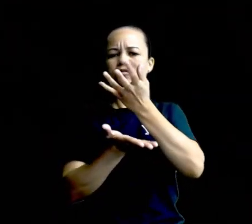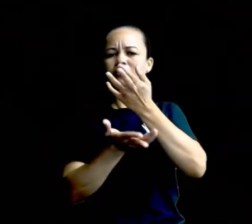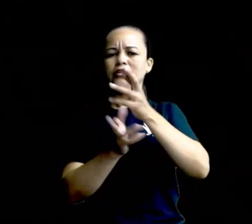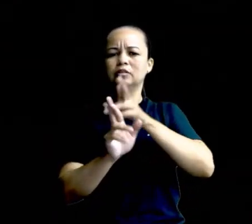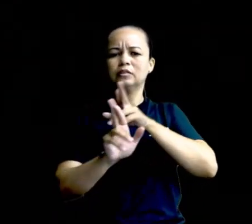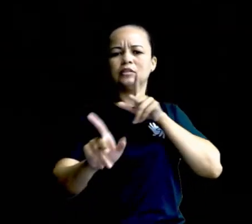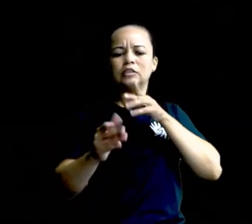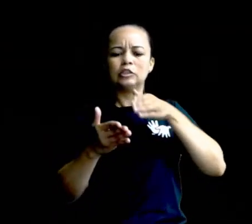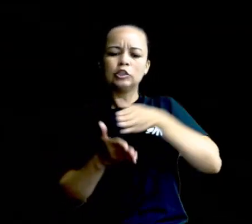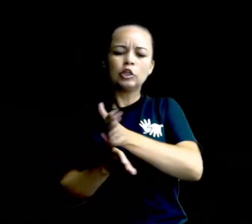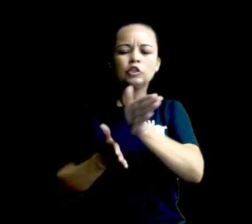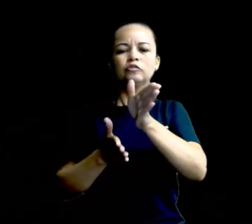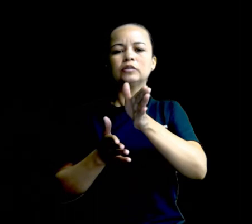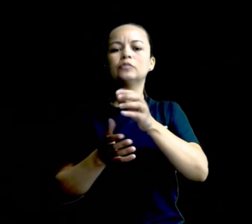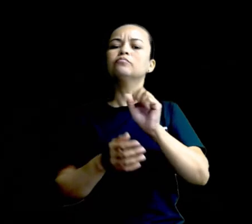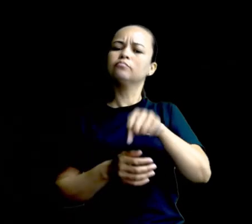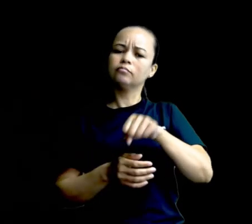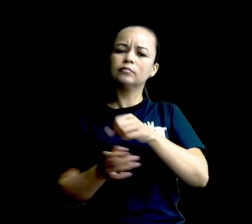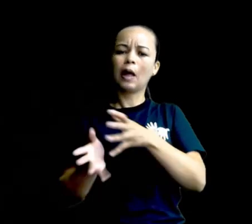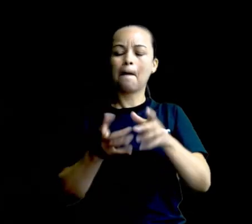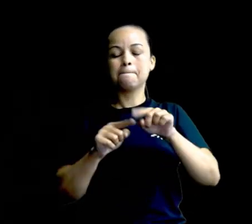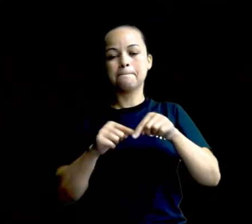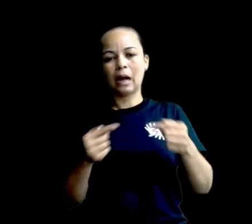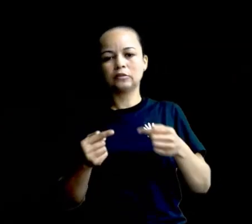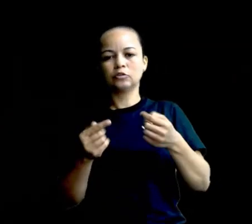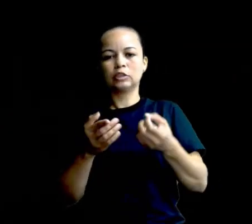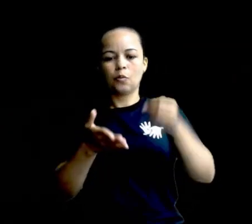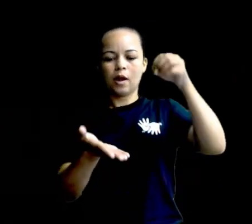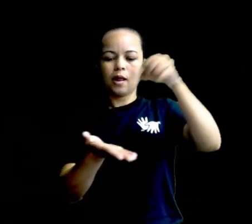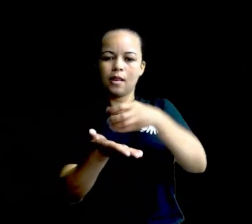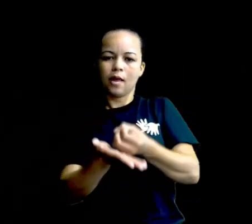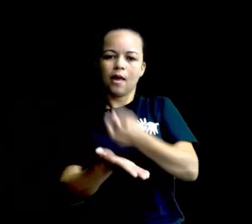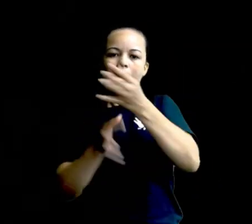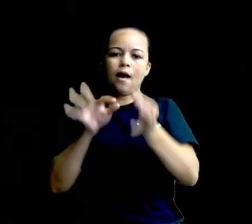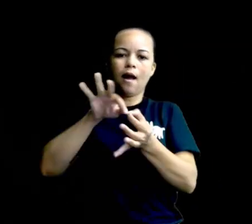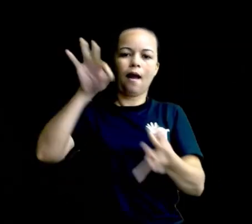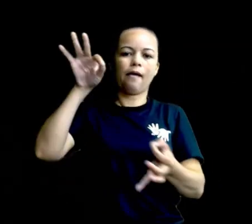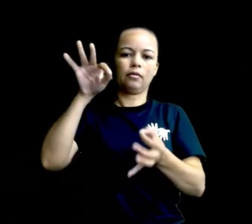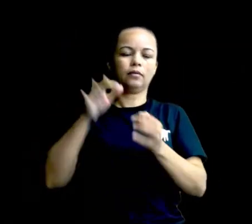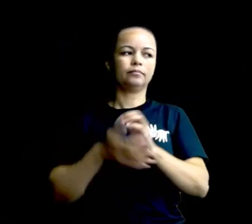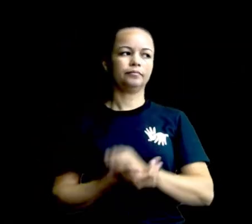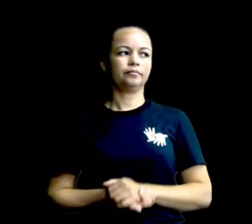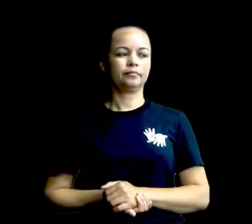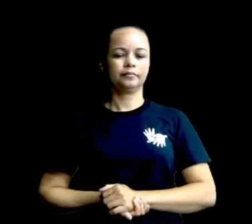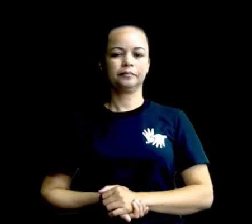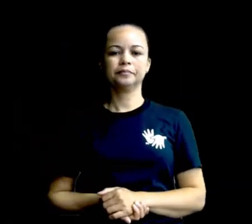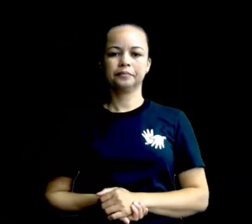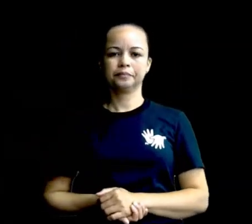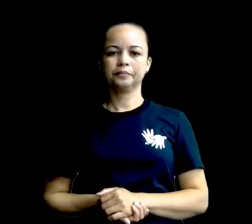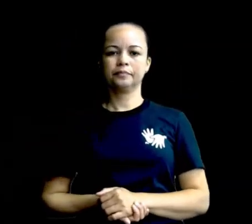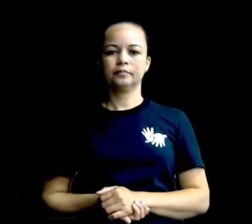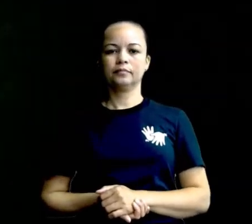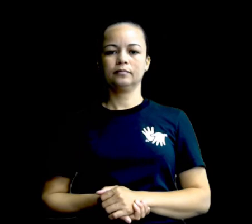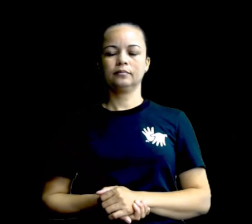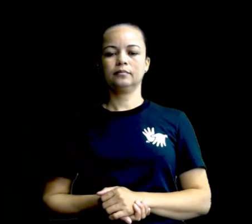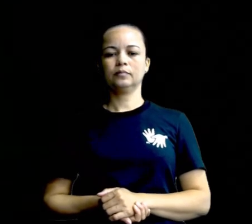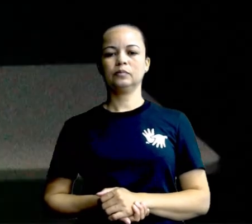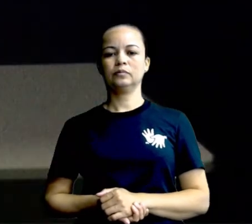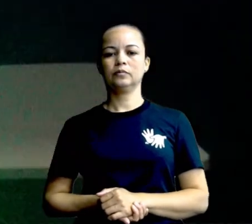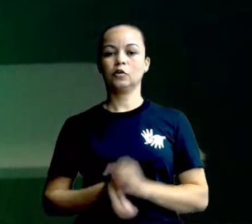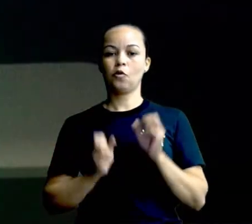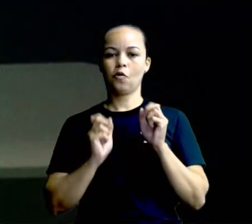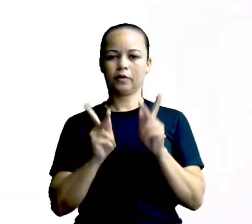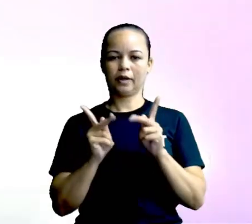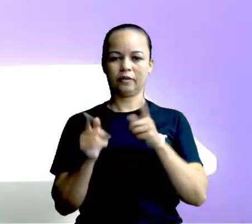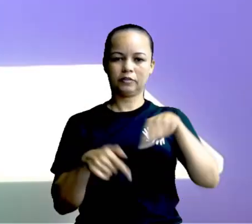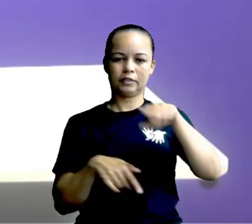linha reta, caminha. Sofre desvio, sofre, mas continua em linha reta. Beleza? Pode acender a luz aí, gente.